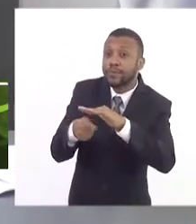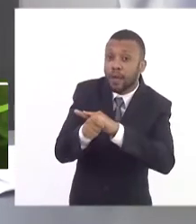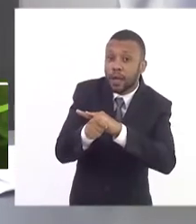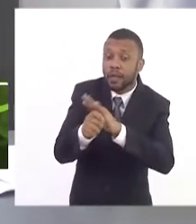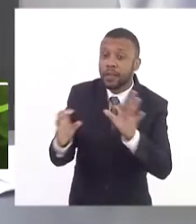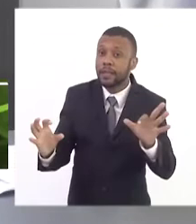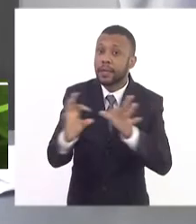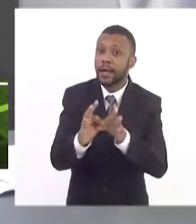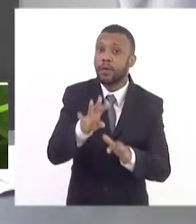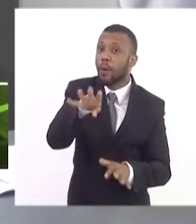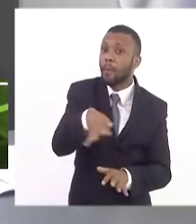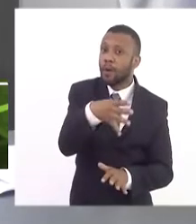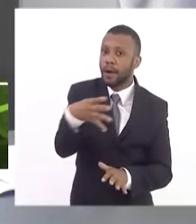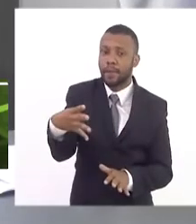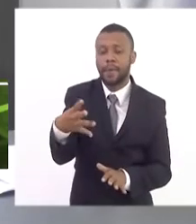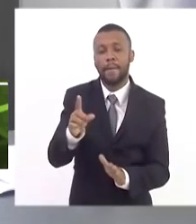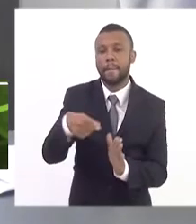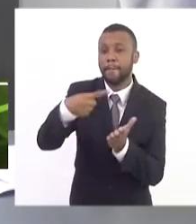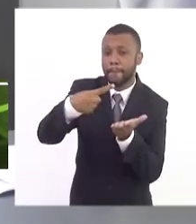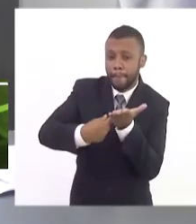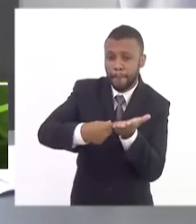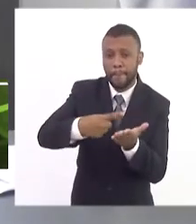Pacto RJ.